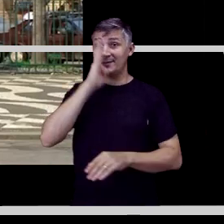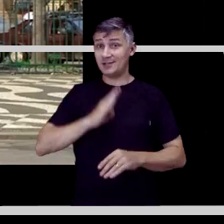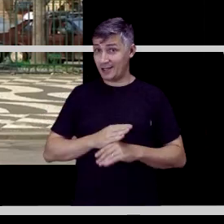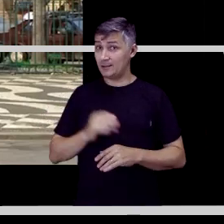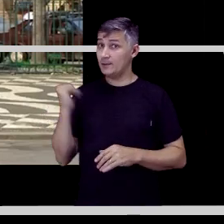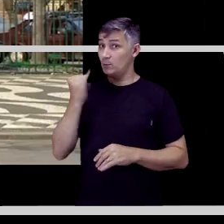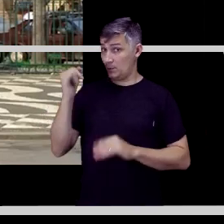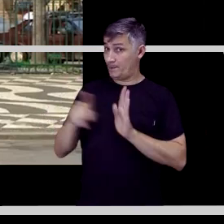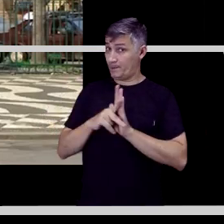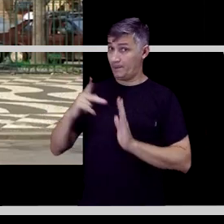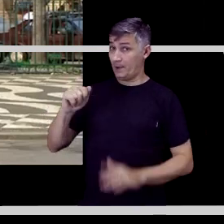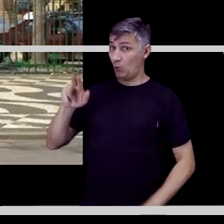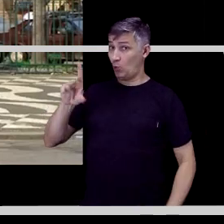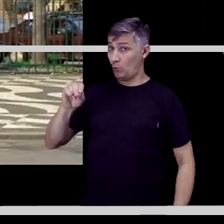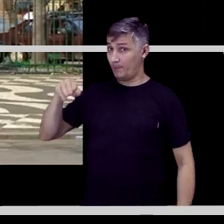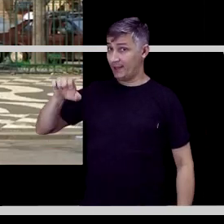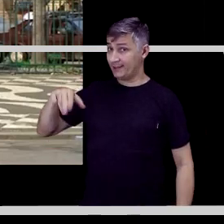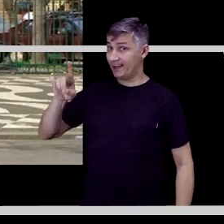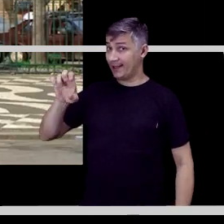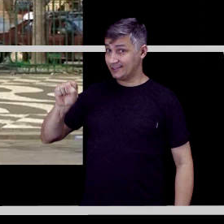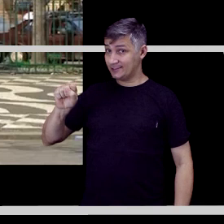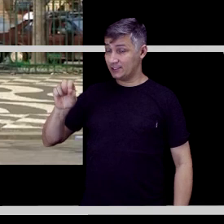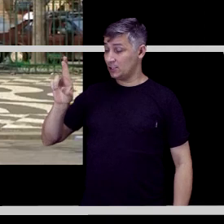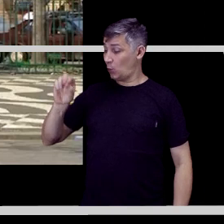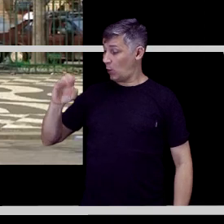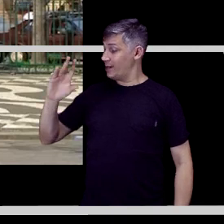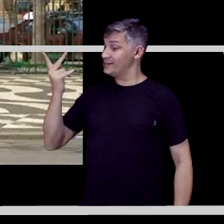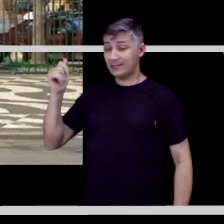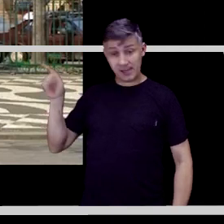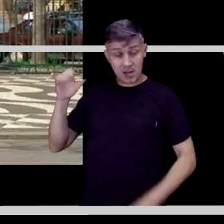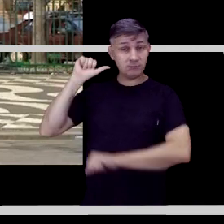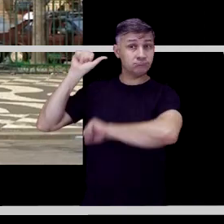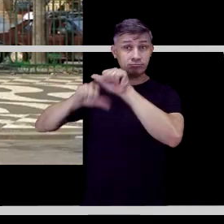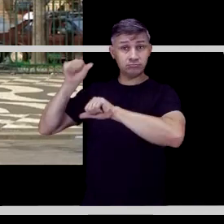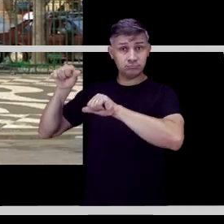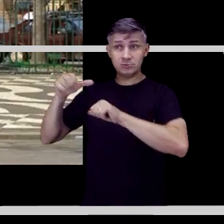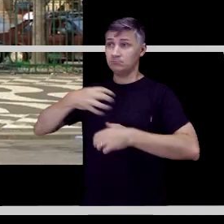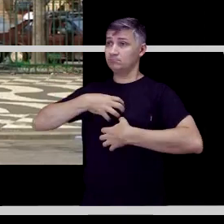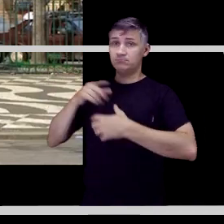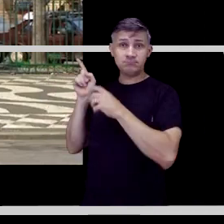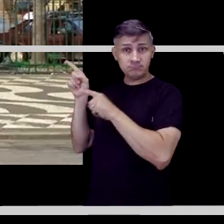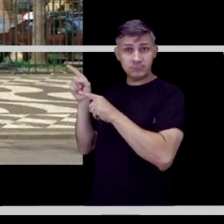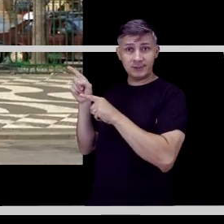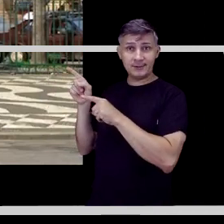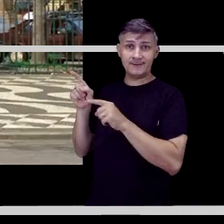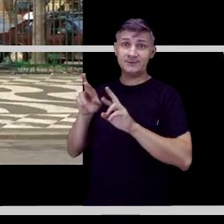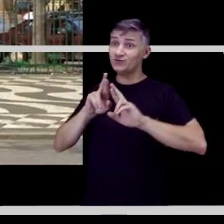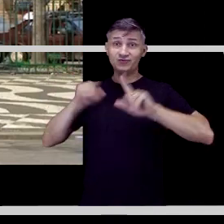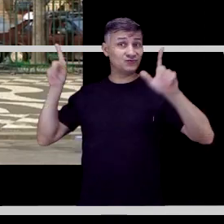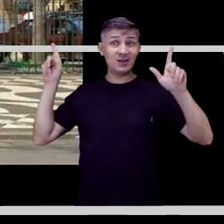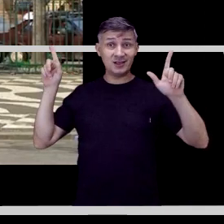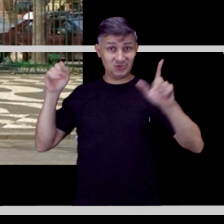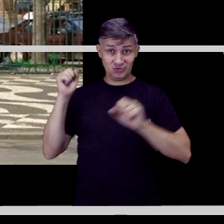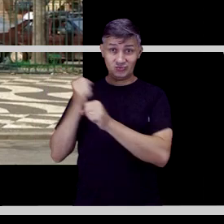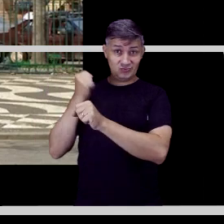importante para o próprio Paulo Mendes da Rocha, né, em que ele transforma de um modo paradigmático assim